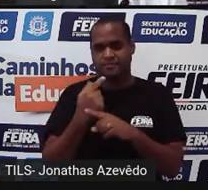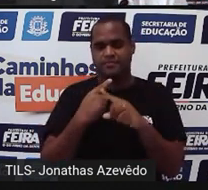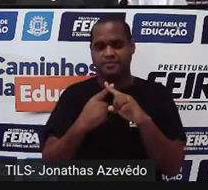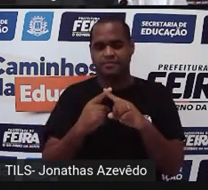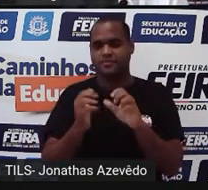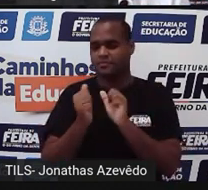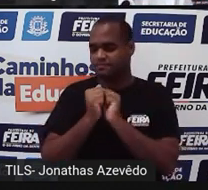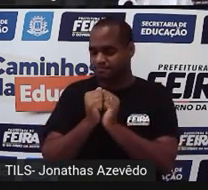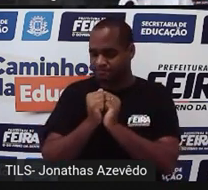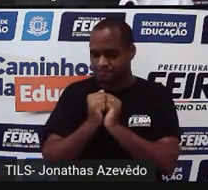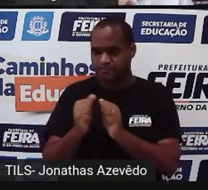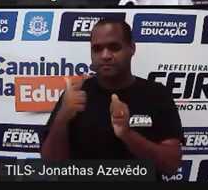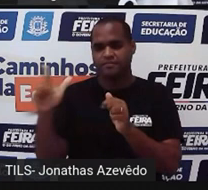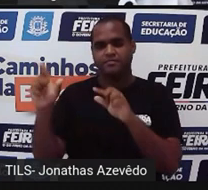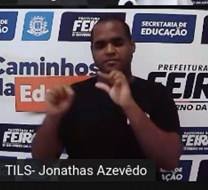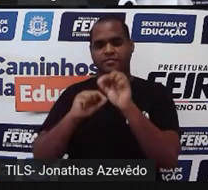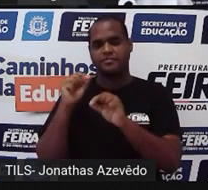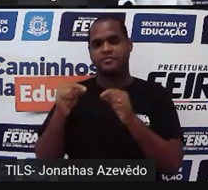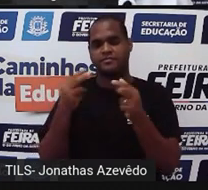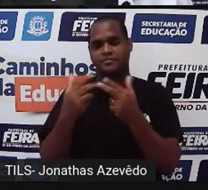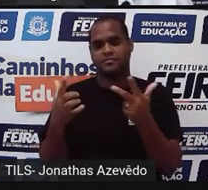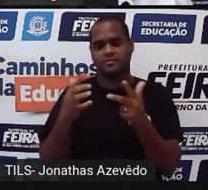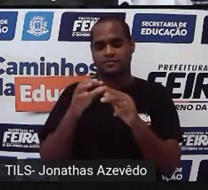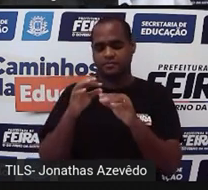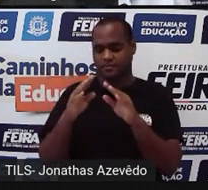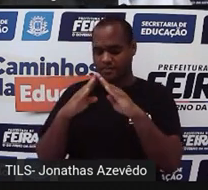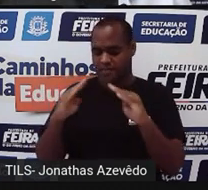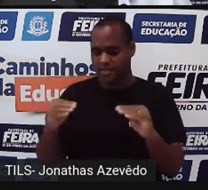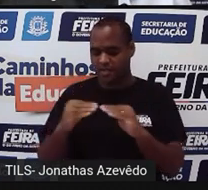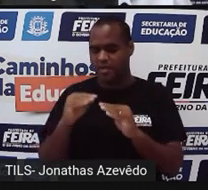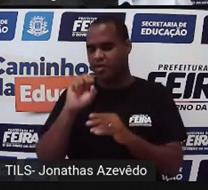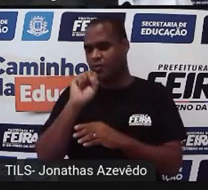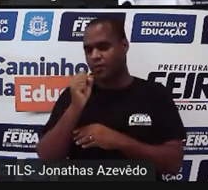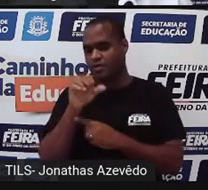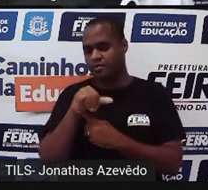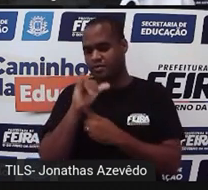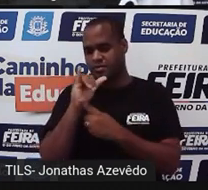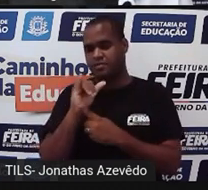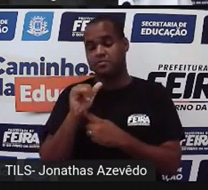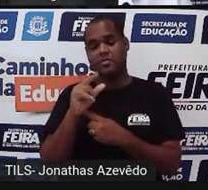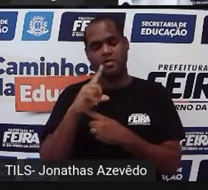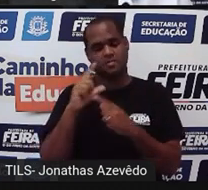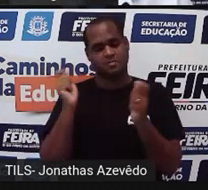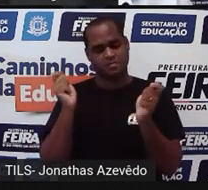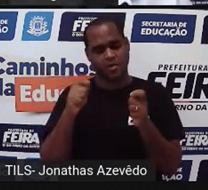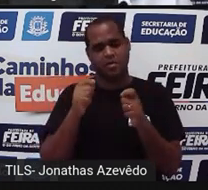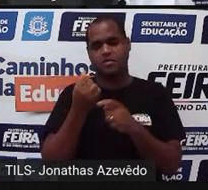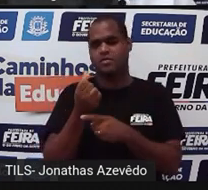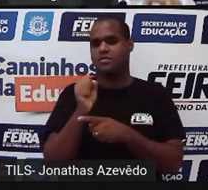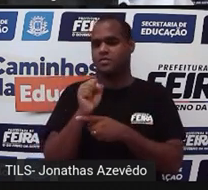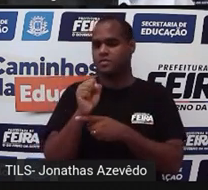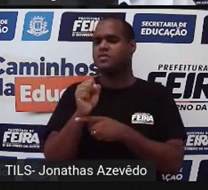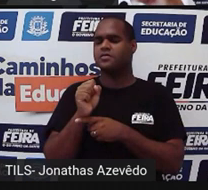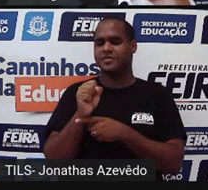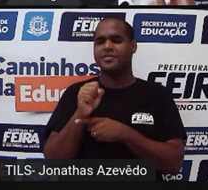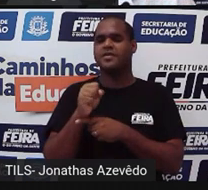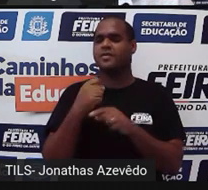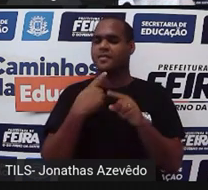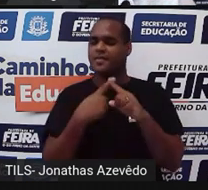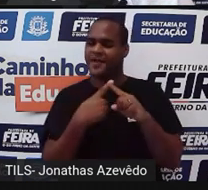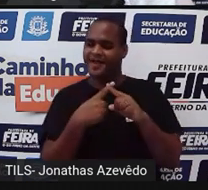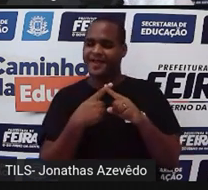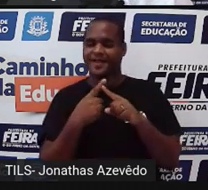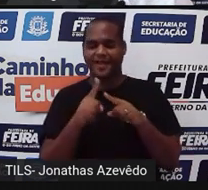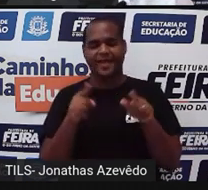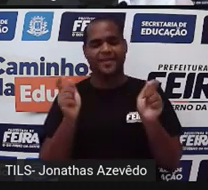e junto com a quantidade de canudos para as pirâmides, que é 8Y, tem que dar 68 canudos, porque